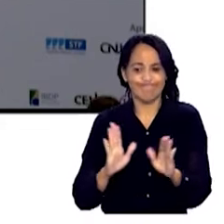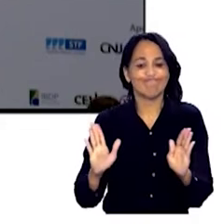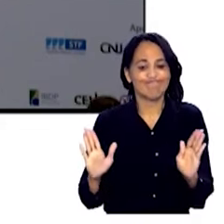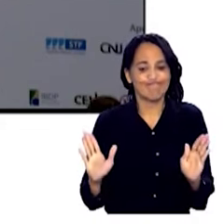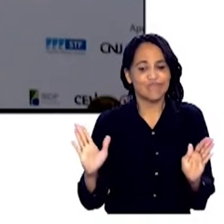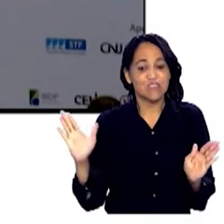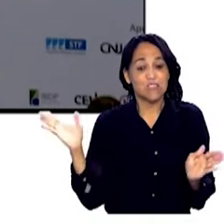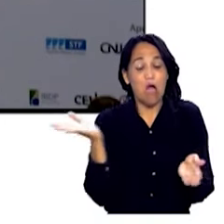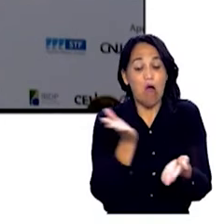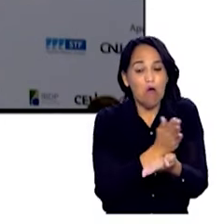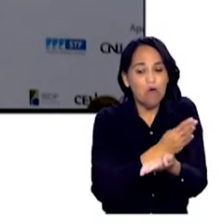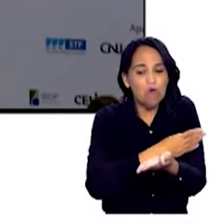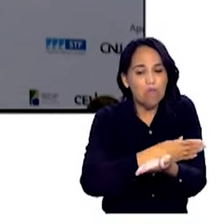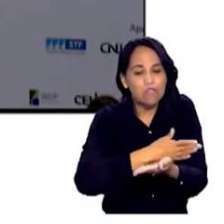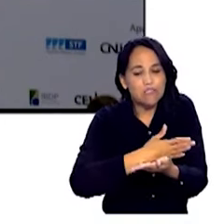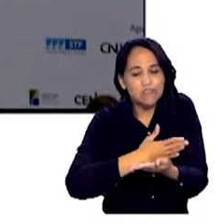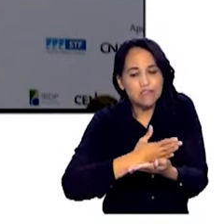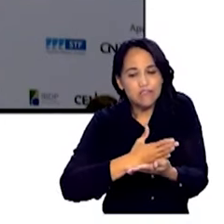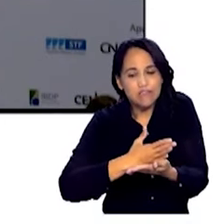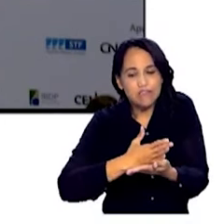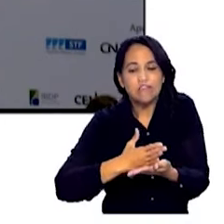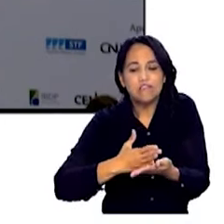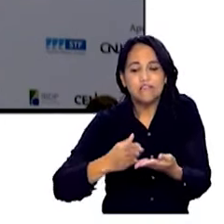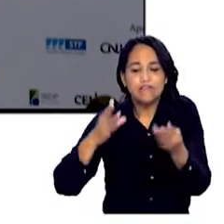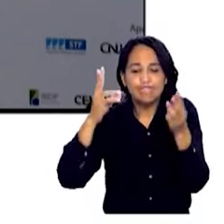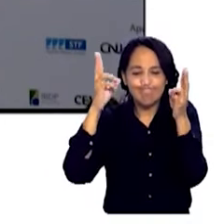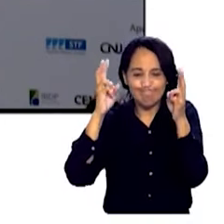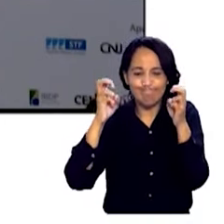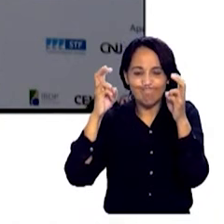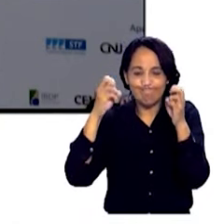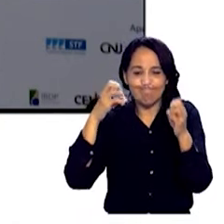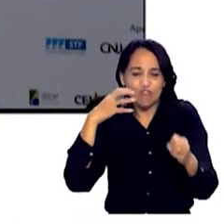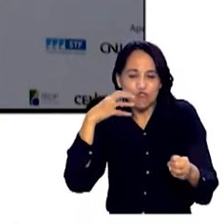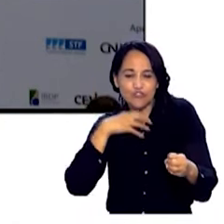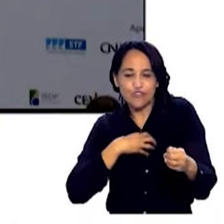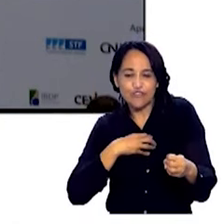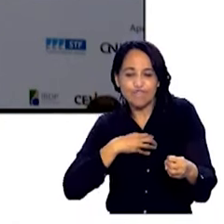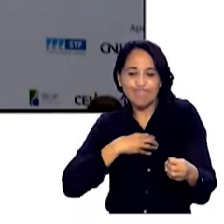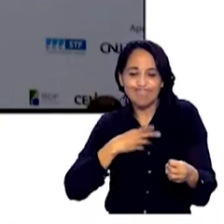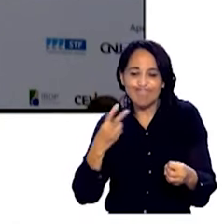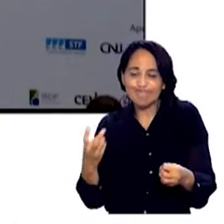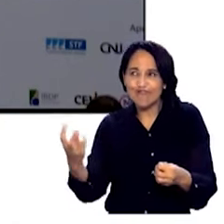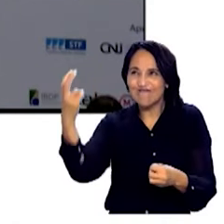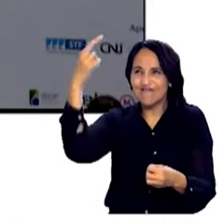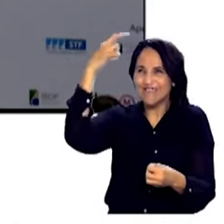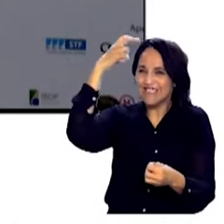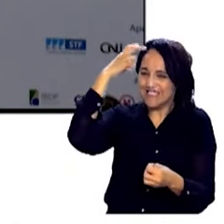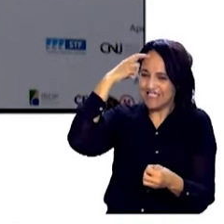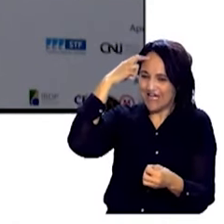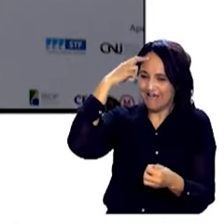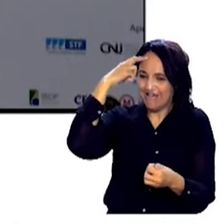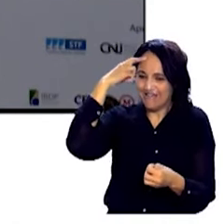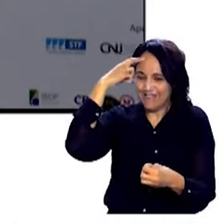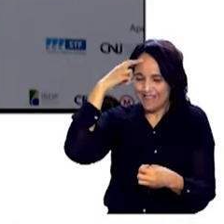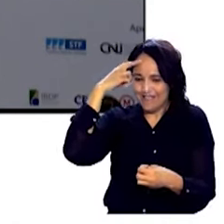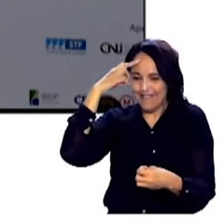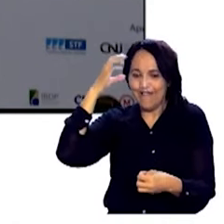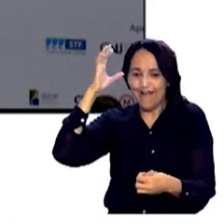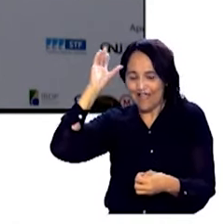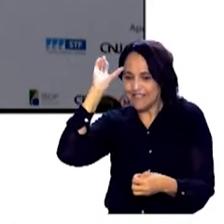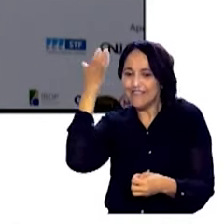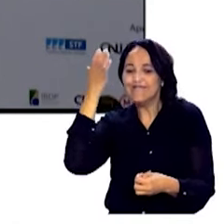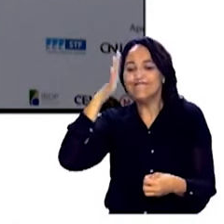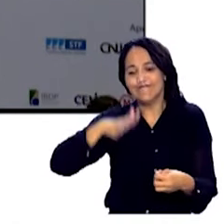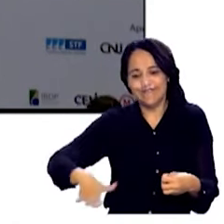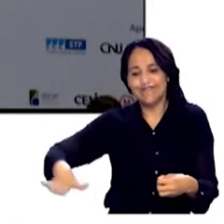feito Como é feita lá e a a forma cultural com que o precedente é firmado e os efeitos disso daí